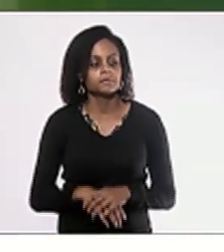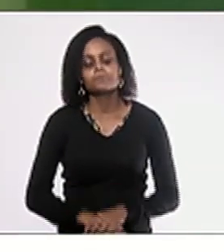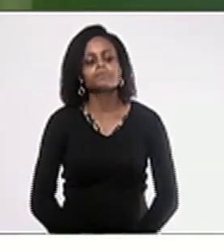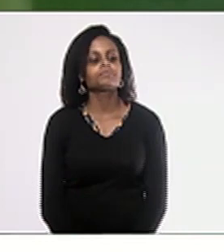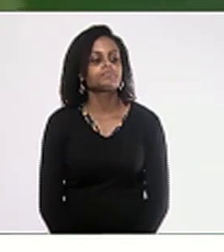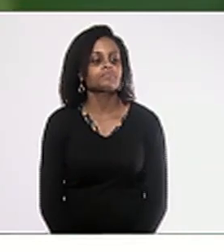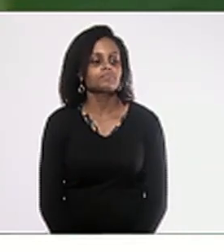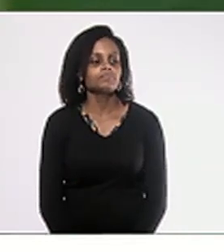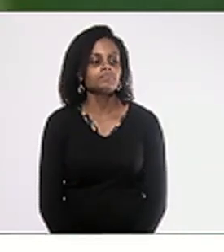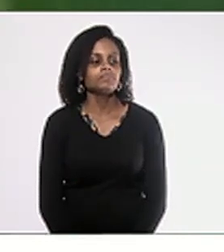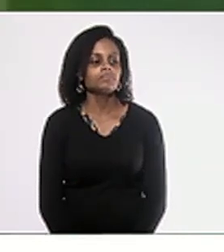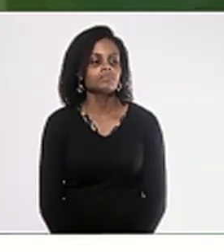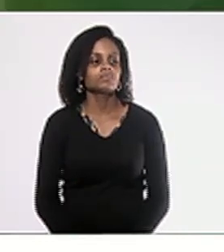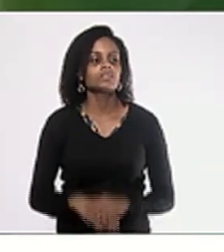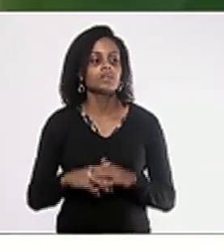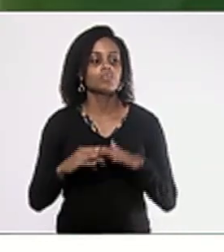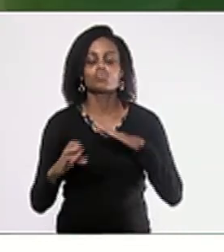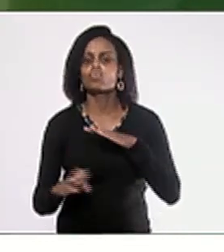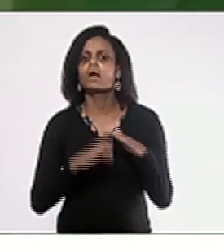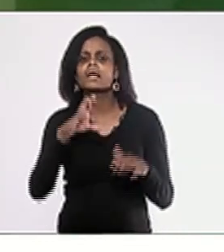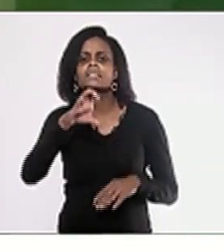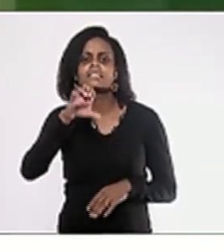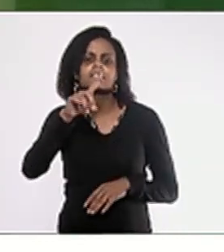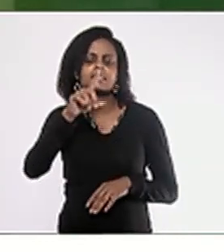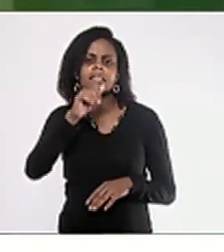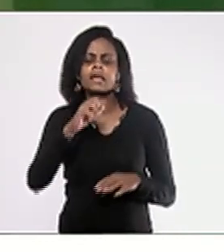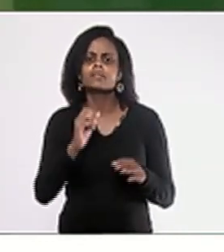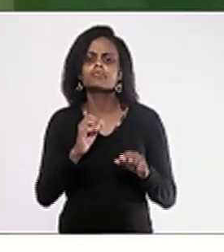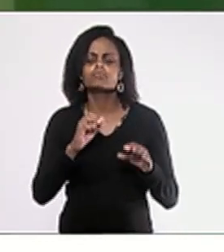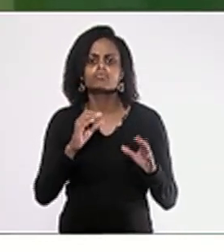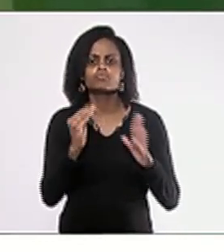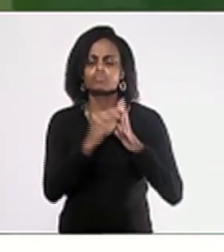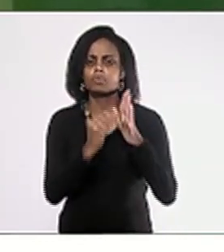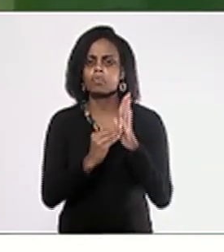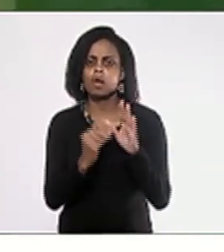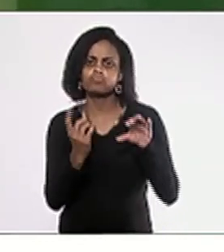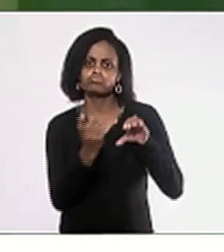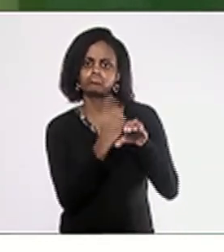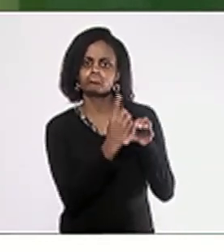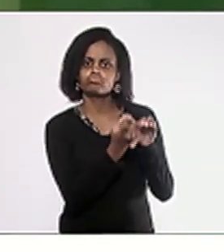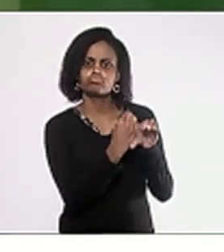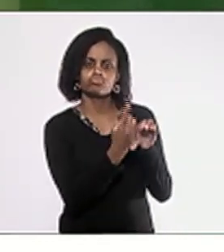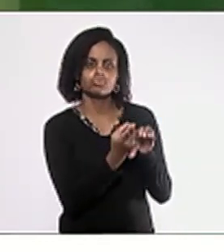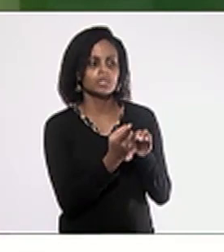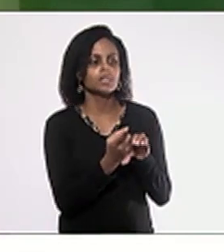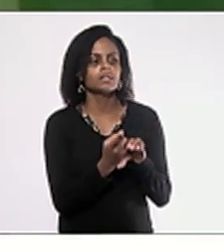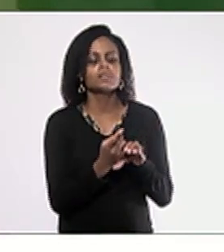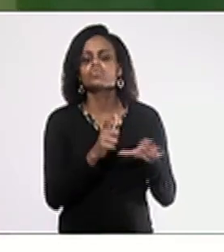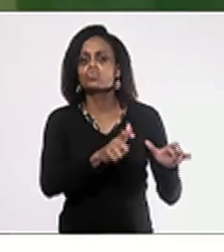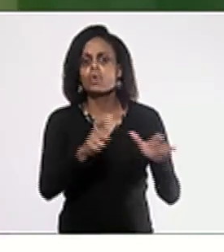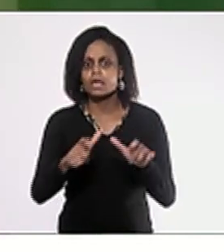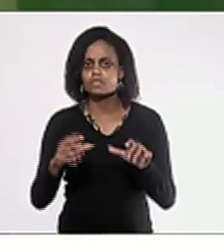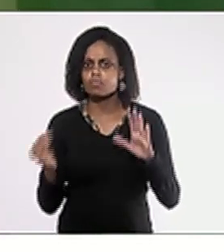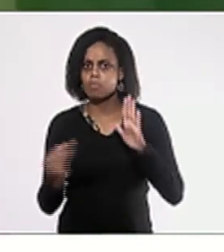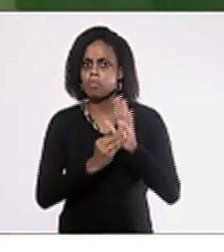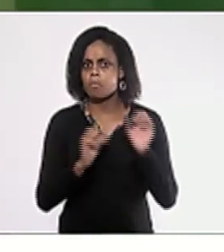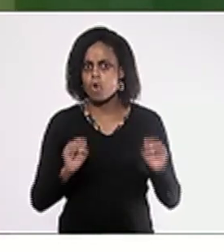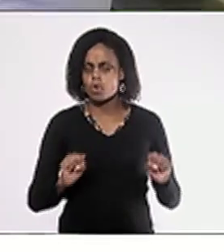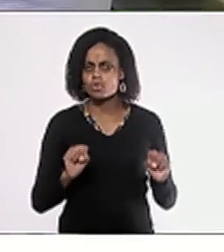A prática da SEDAI colocar hidrômetro, mesmo nesses locais, se coloca o hidrômetro?